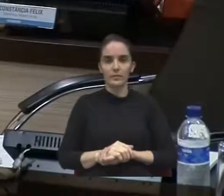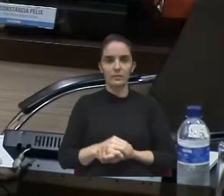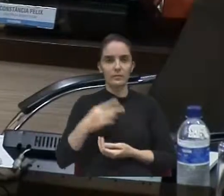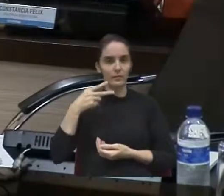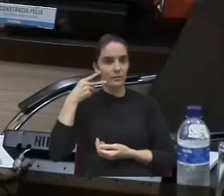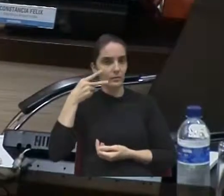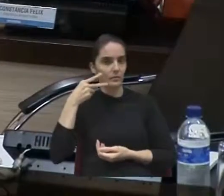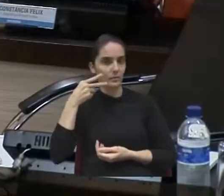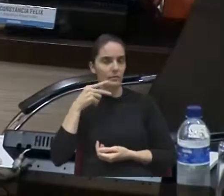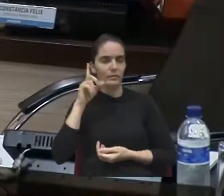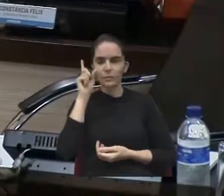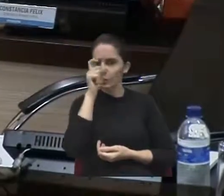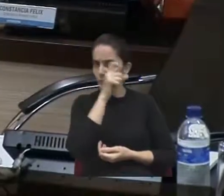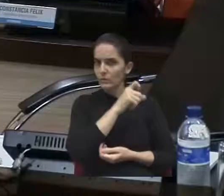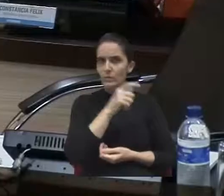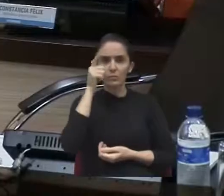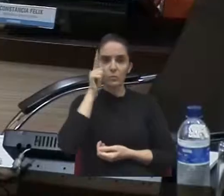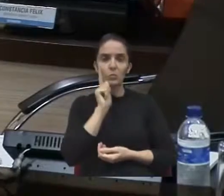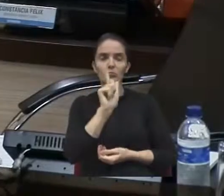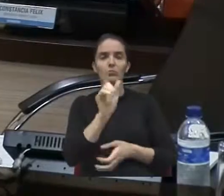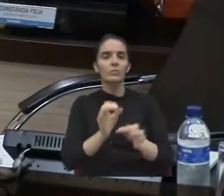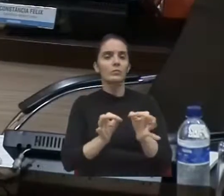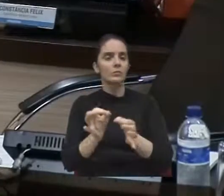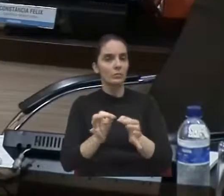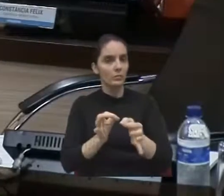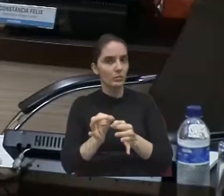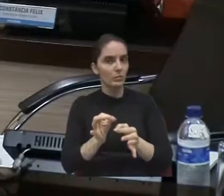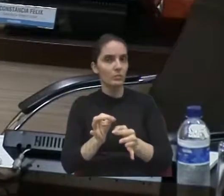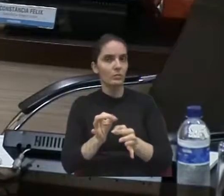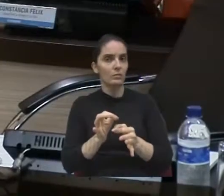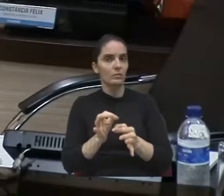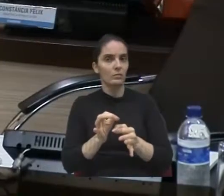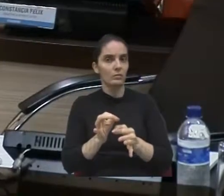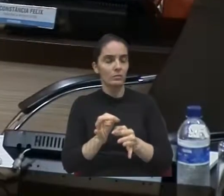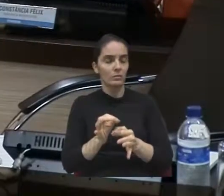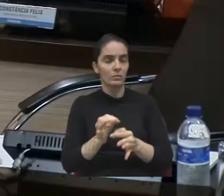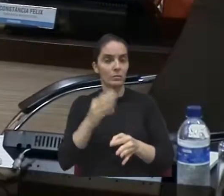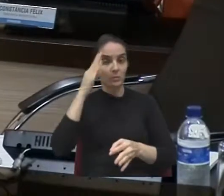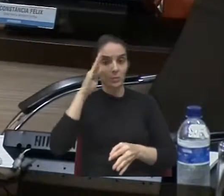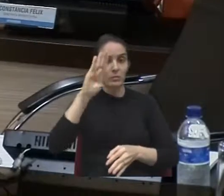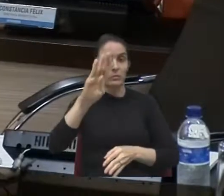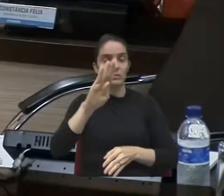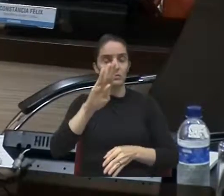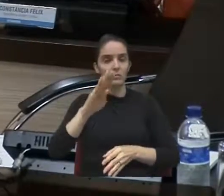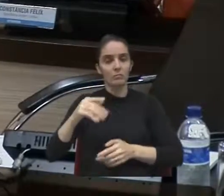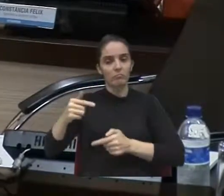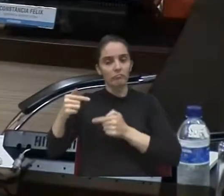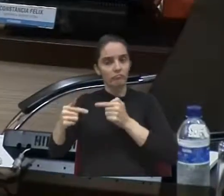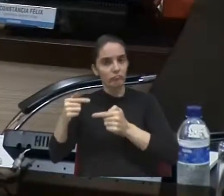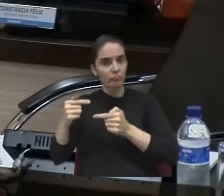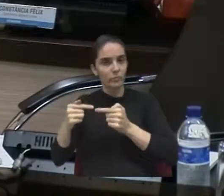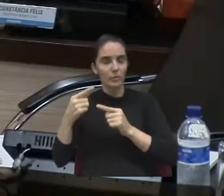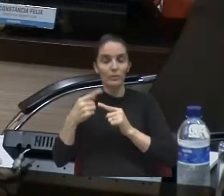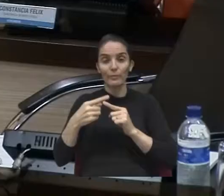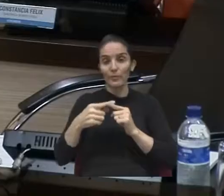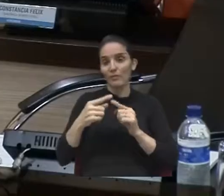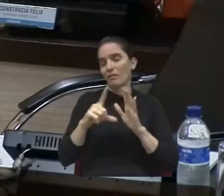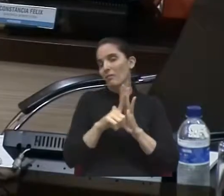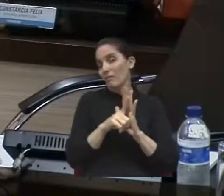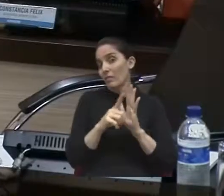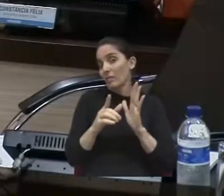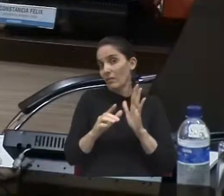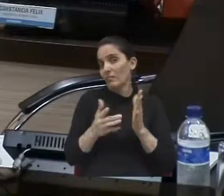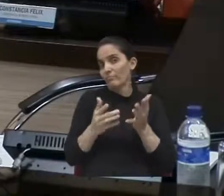desenvolver projeto, principalmente na área de políticas públicas, por conta do nosso entrave constitucional, mas